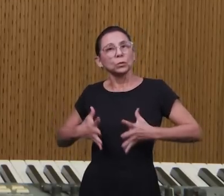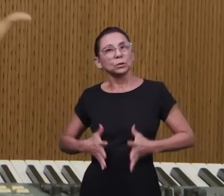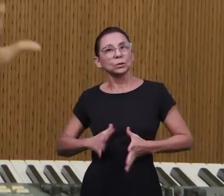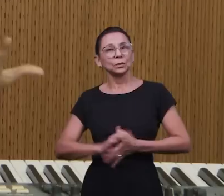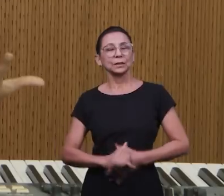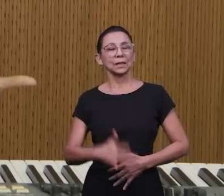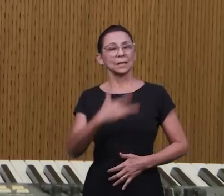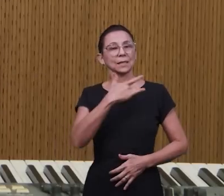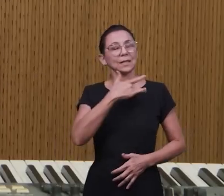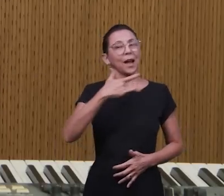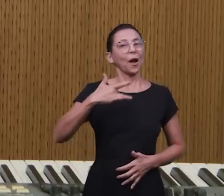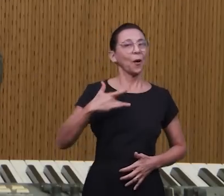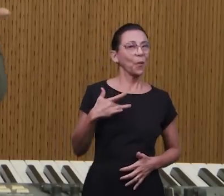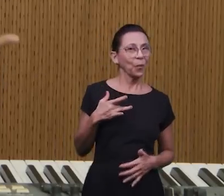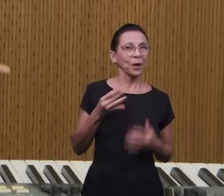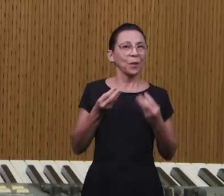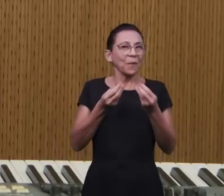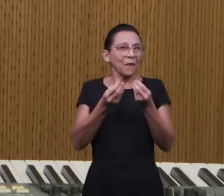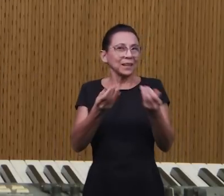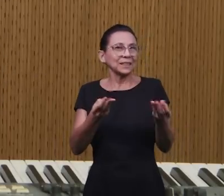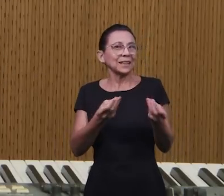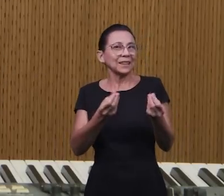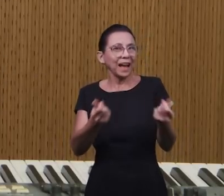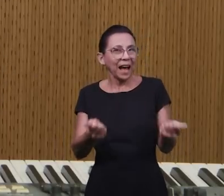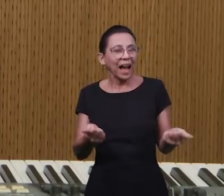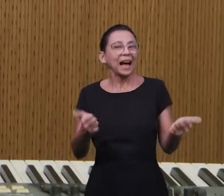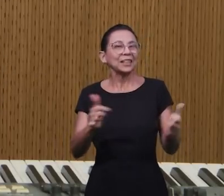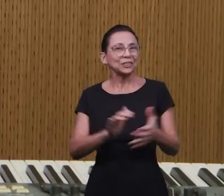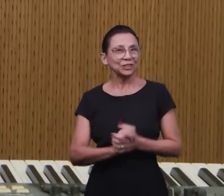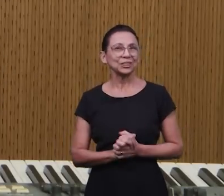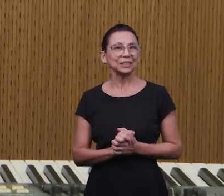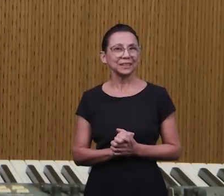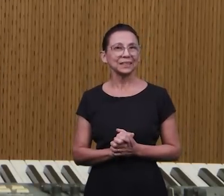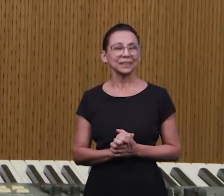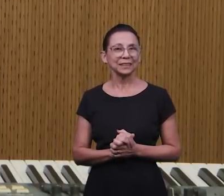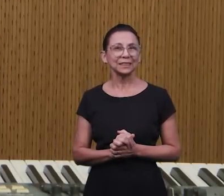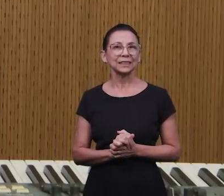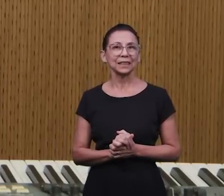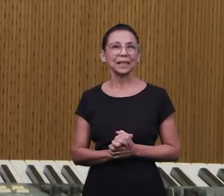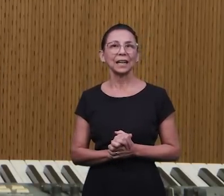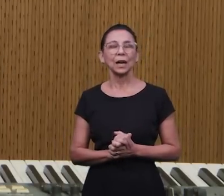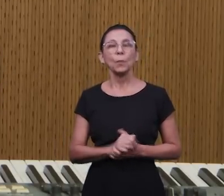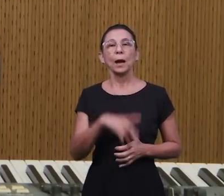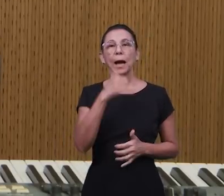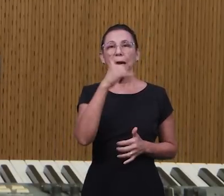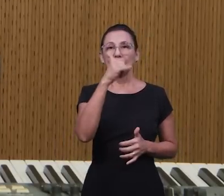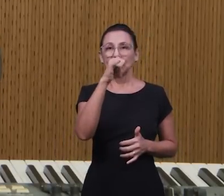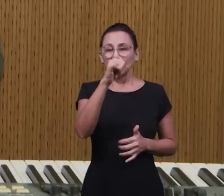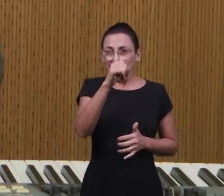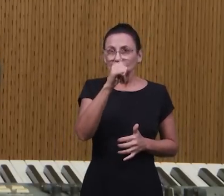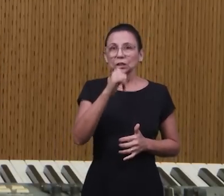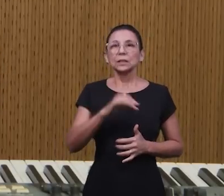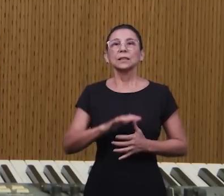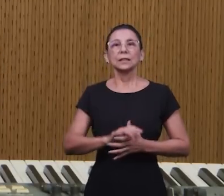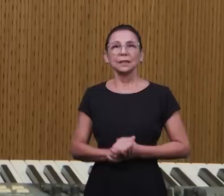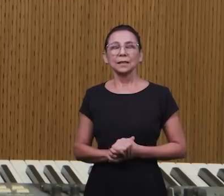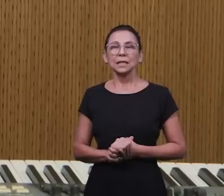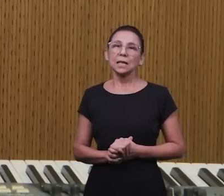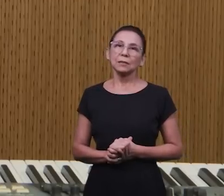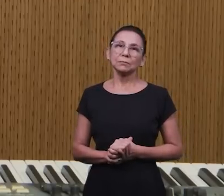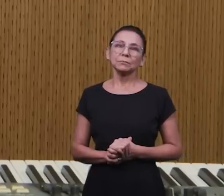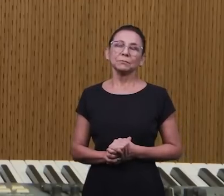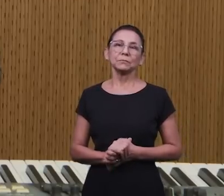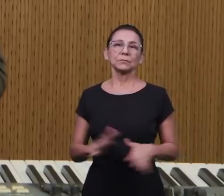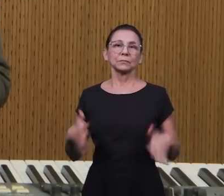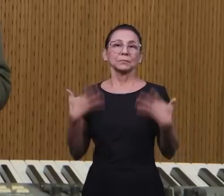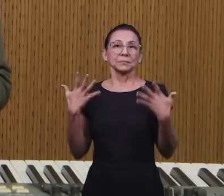tenham qualidade, tenham energia para que eles consigam fornecer apoio à minha produção